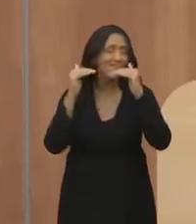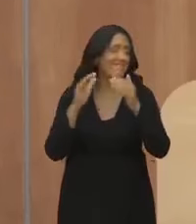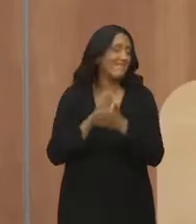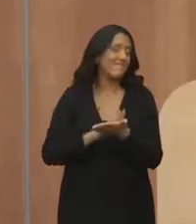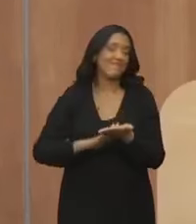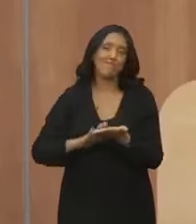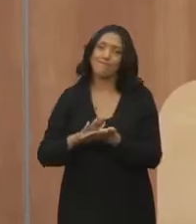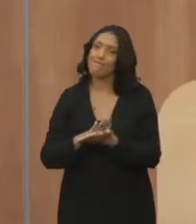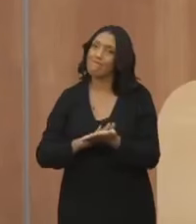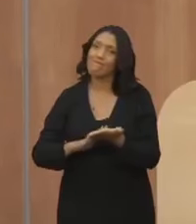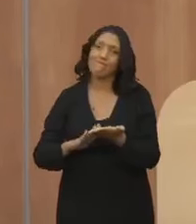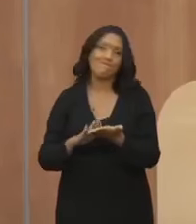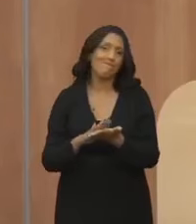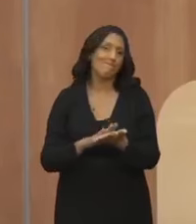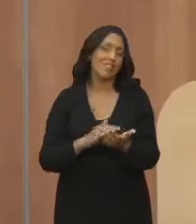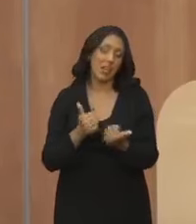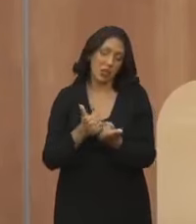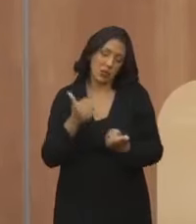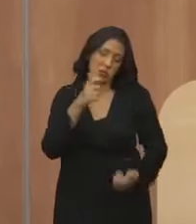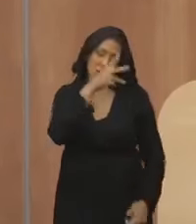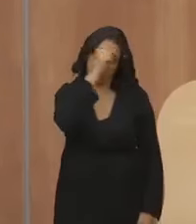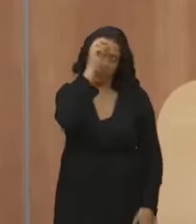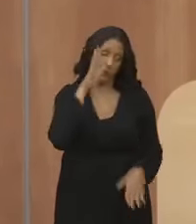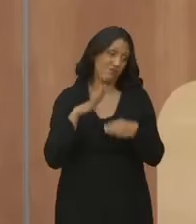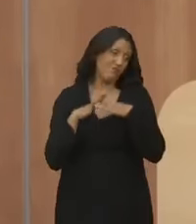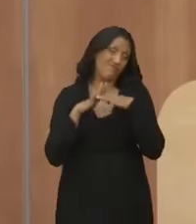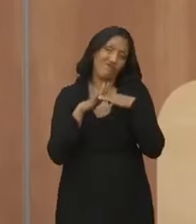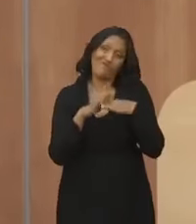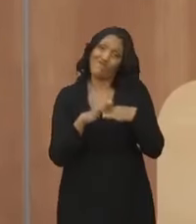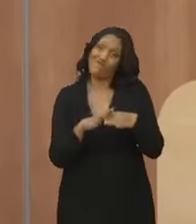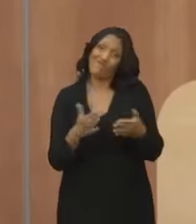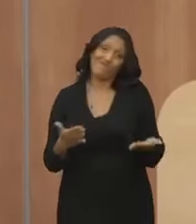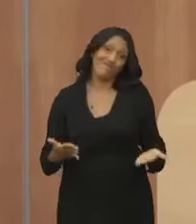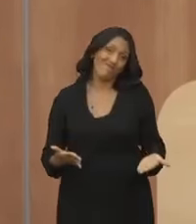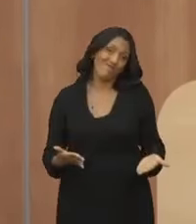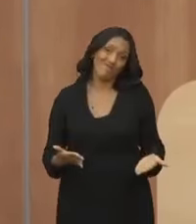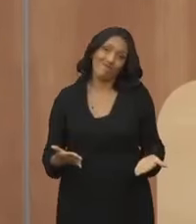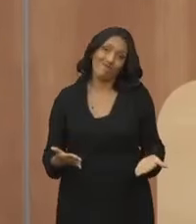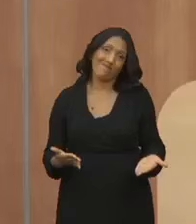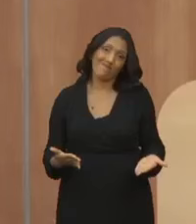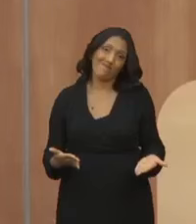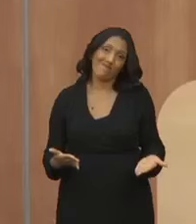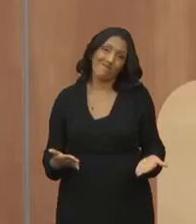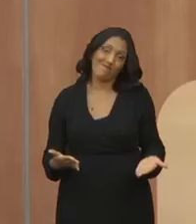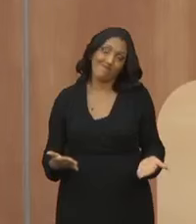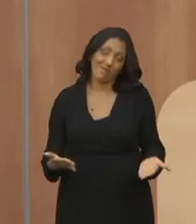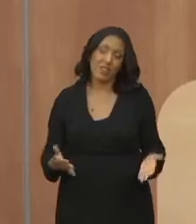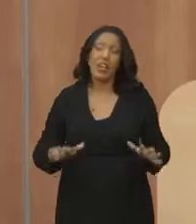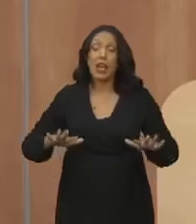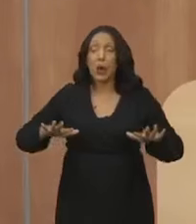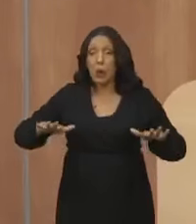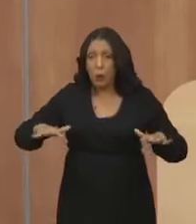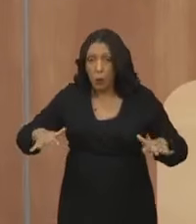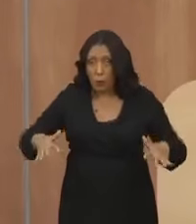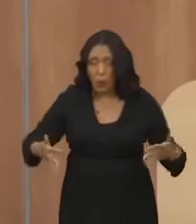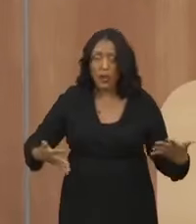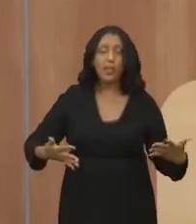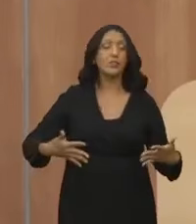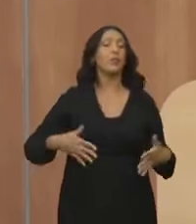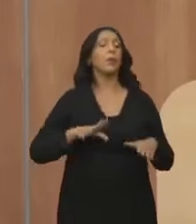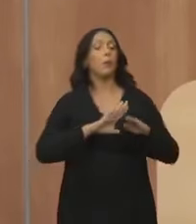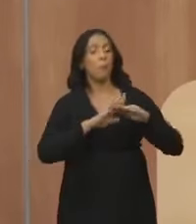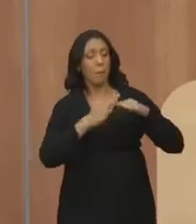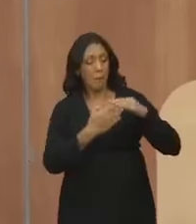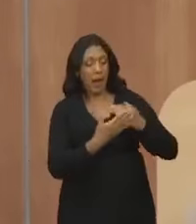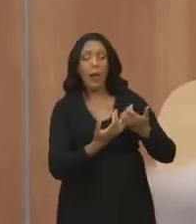subprefeitura lá não tem equipamentos para atender a população. Quando precisa, o que se faz? Vai lá na infraestrutura